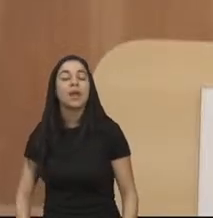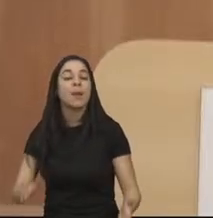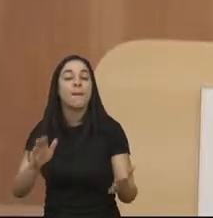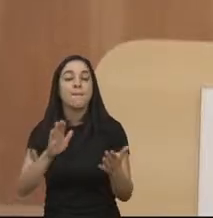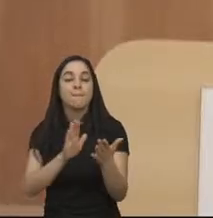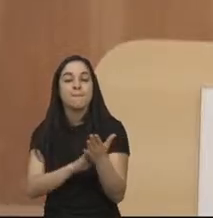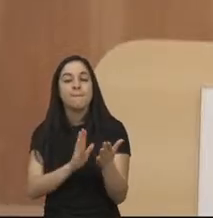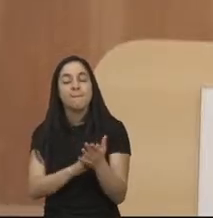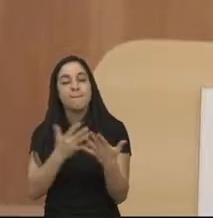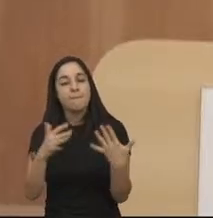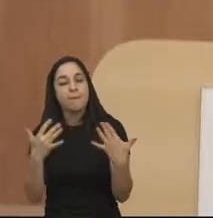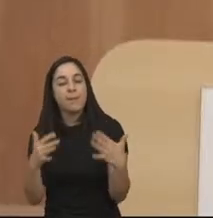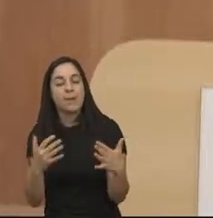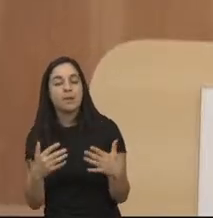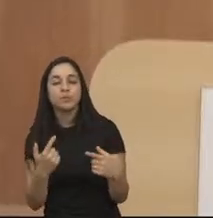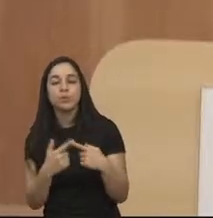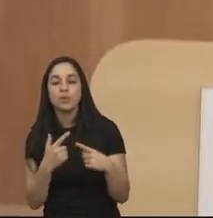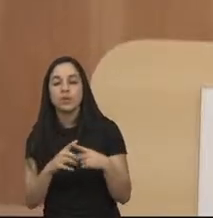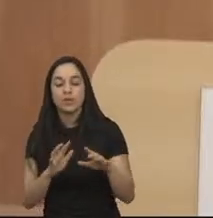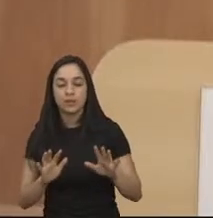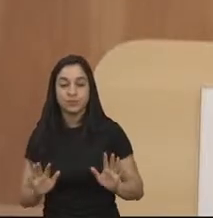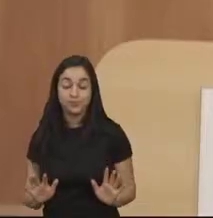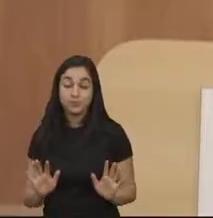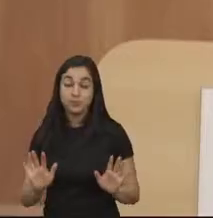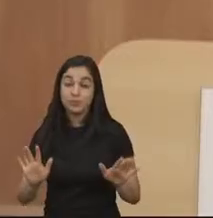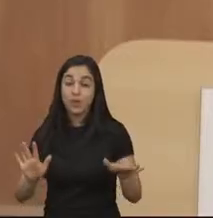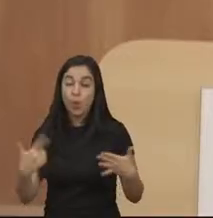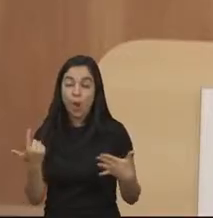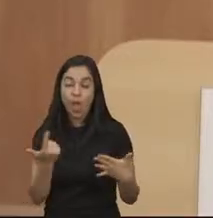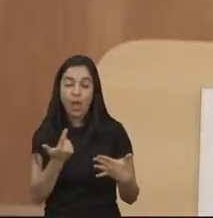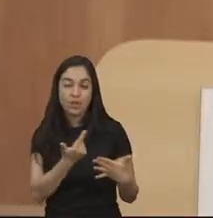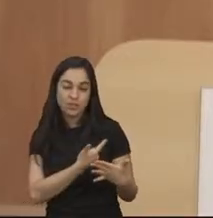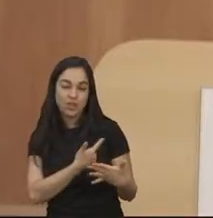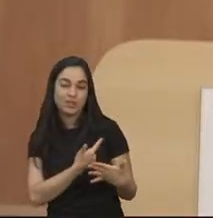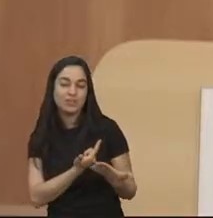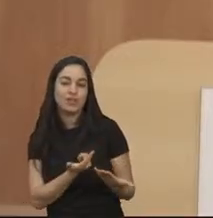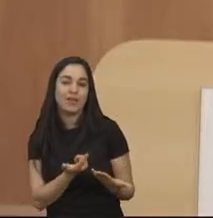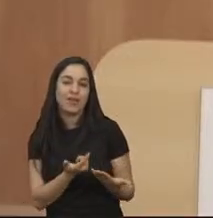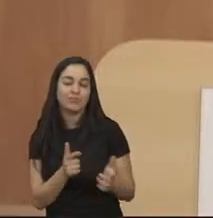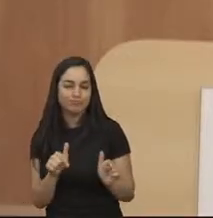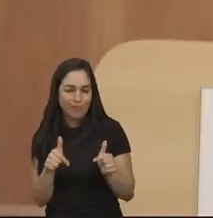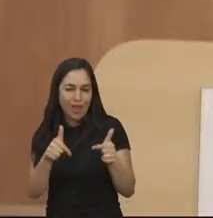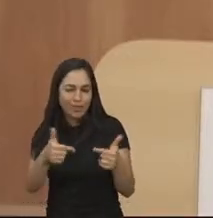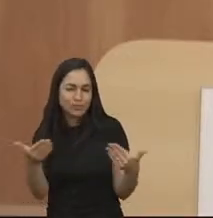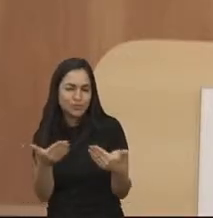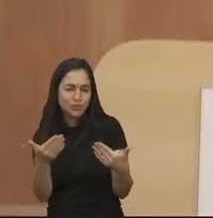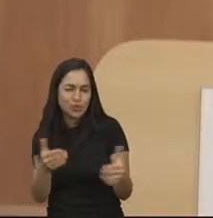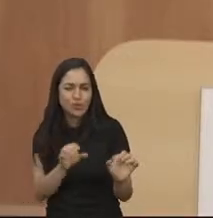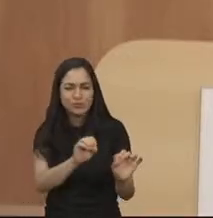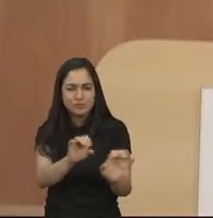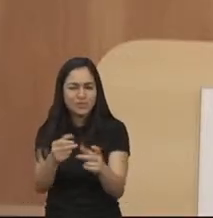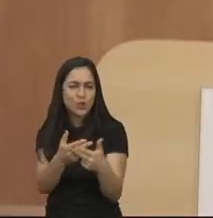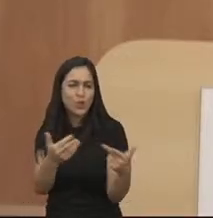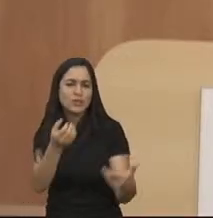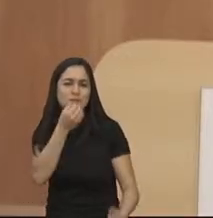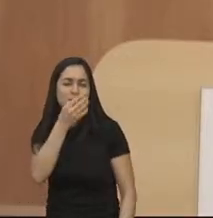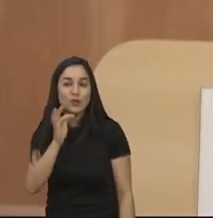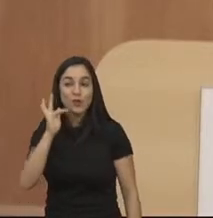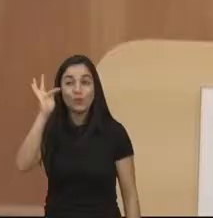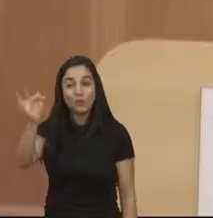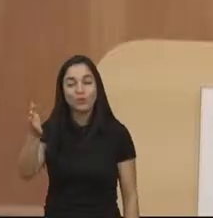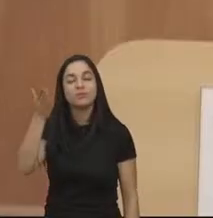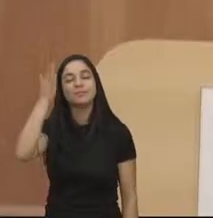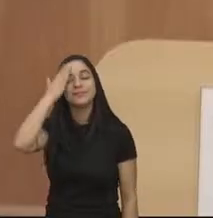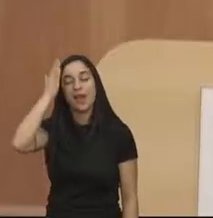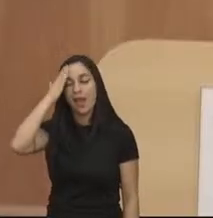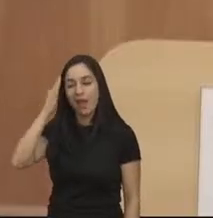parabéns, porque a gente vê, quando a gente planta a semente, nós vamos colher esses frutos futuramente. Então, é muito